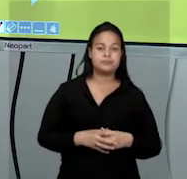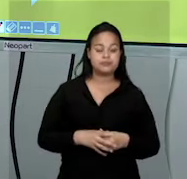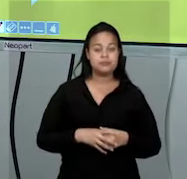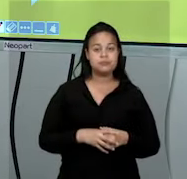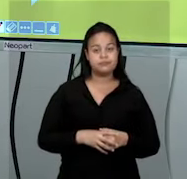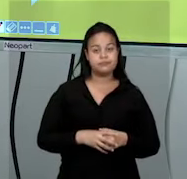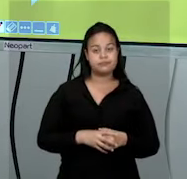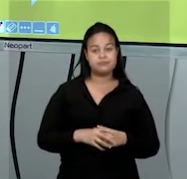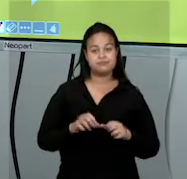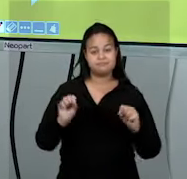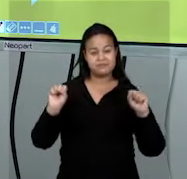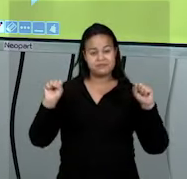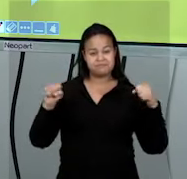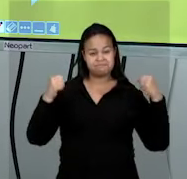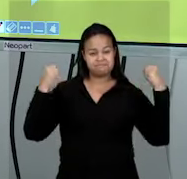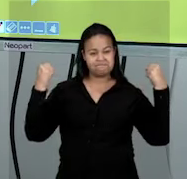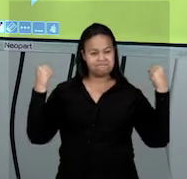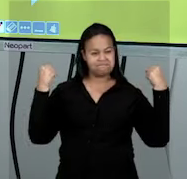Perda de força,